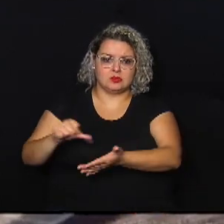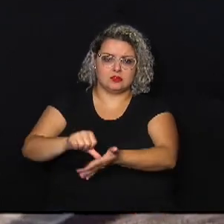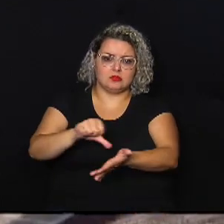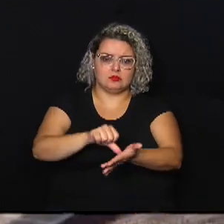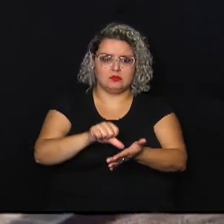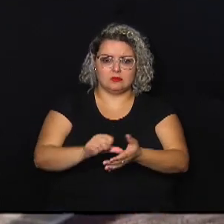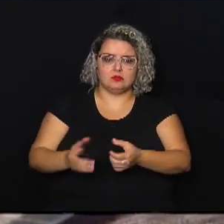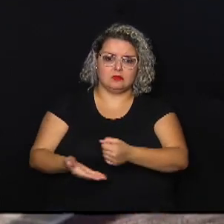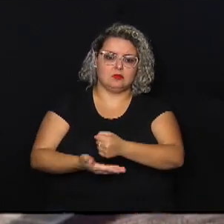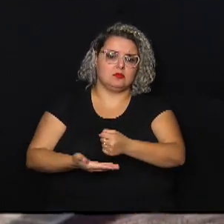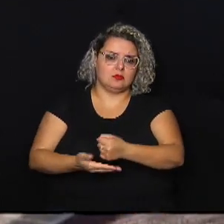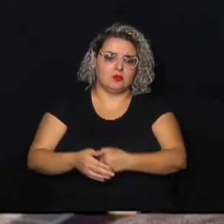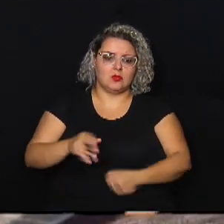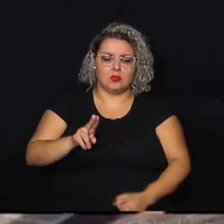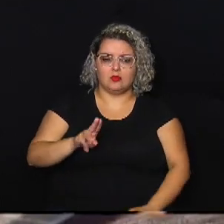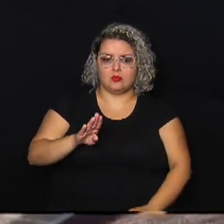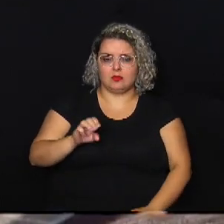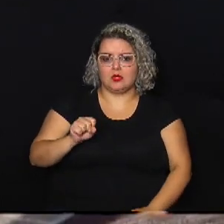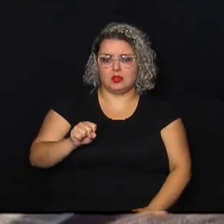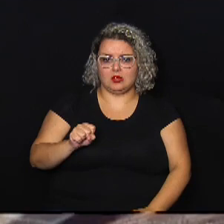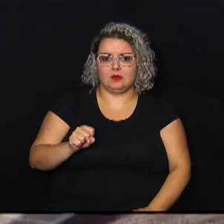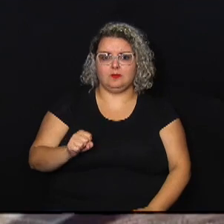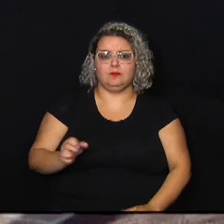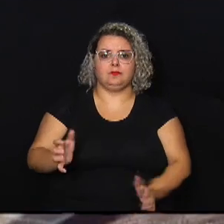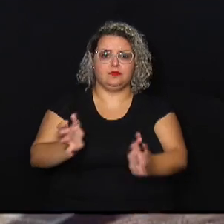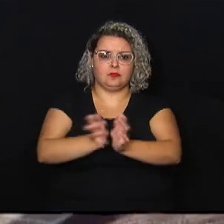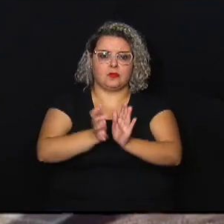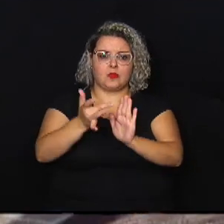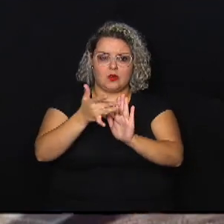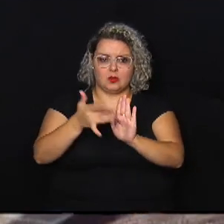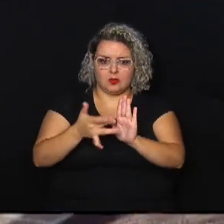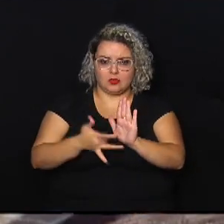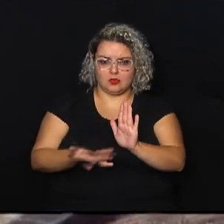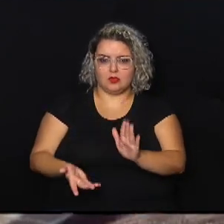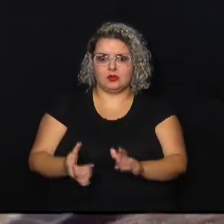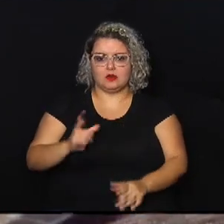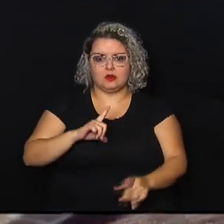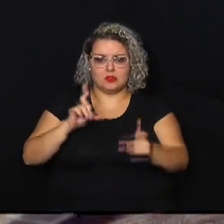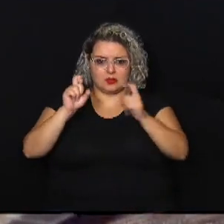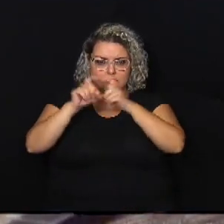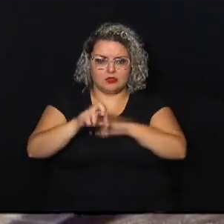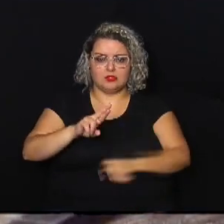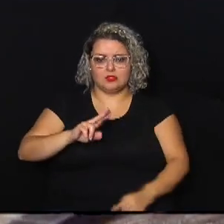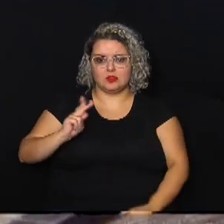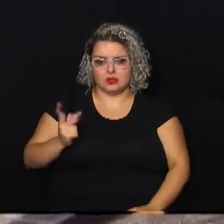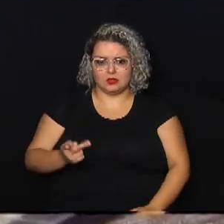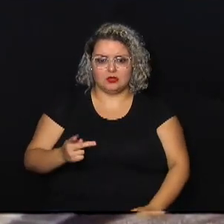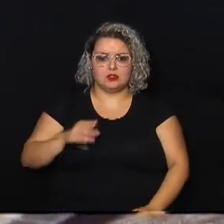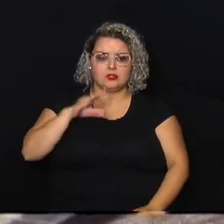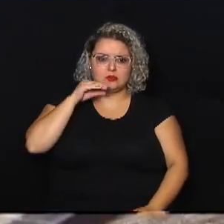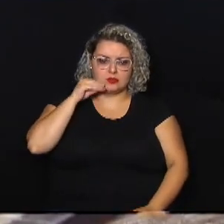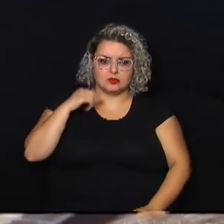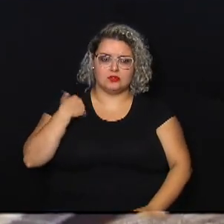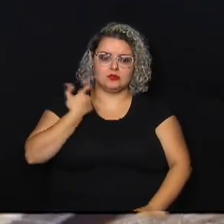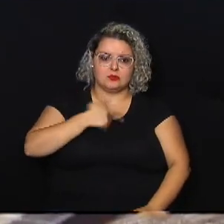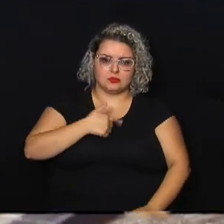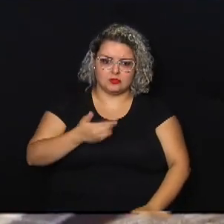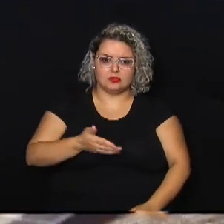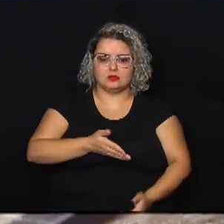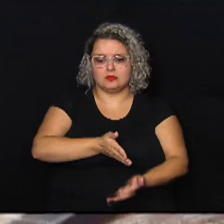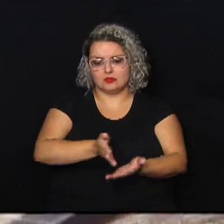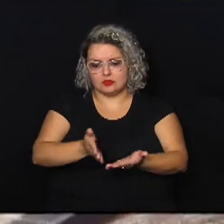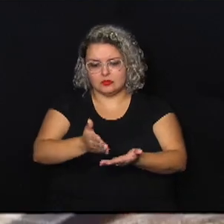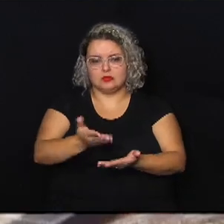saúde, vamos colocar, porque a comissão ela pauta isso, tem alguma dificuldade de RH, de funcionários, nós vamos atrás do poder